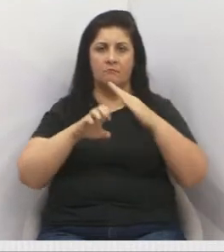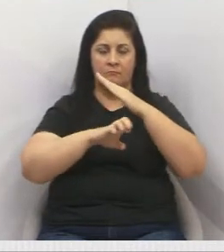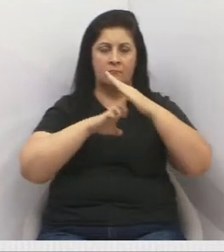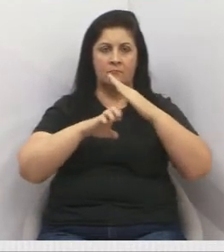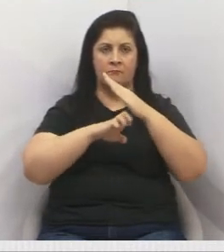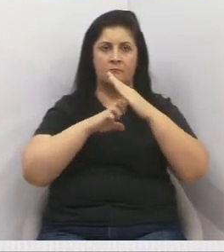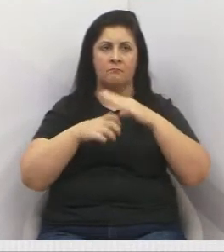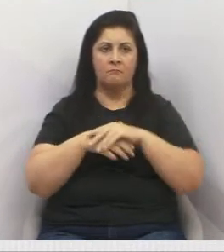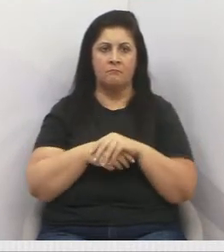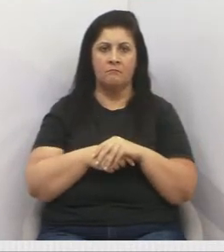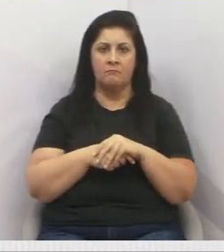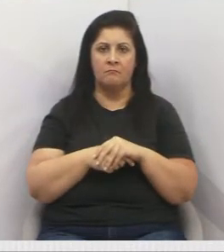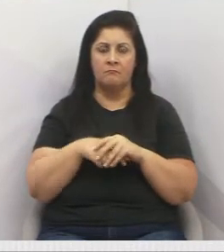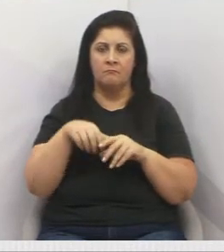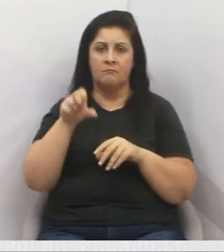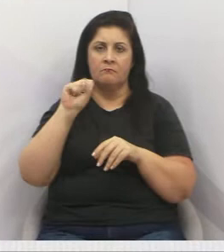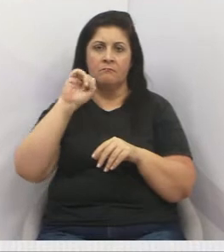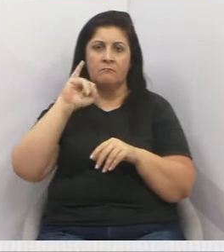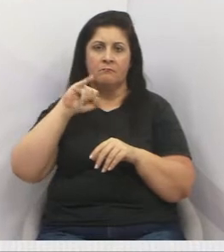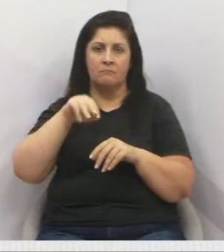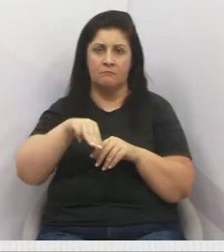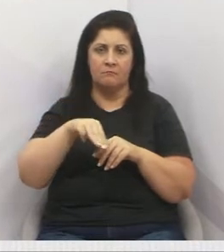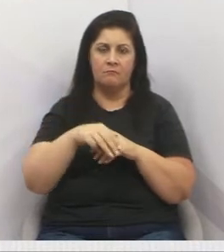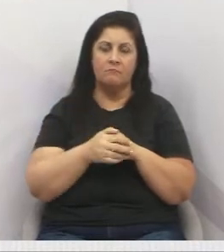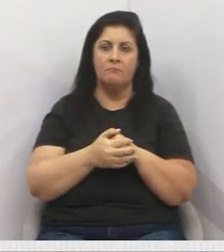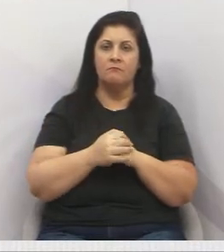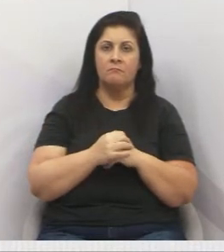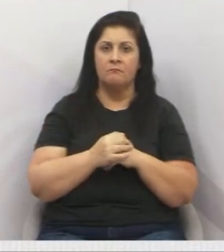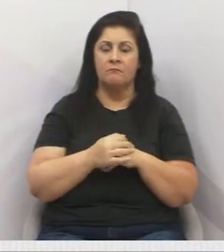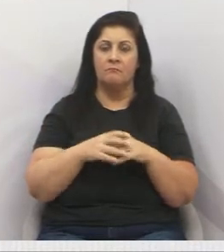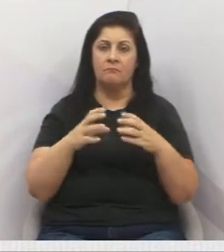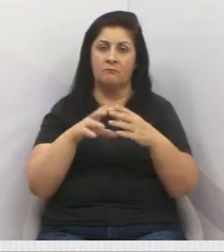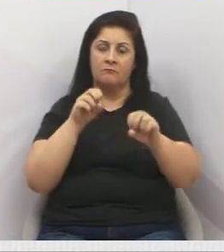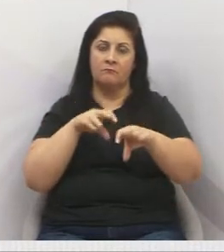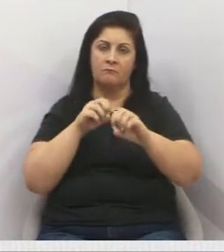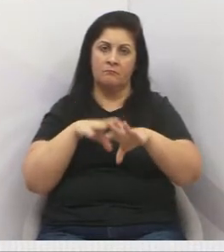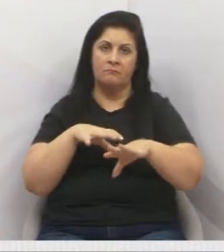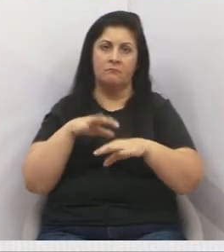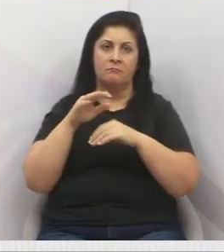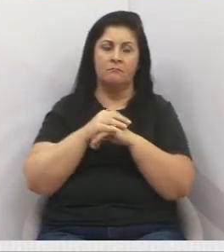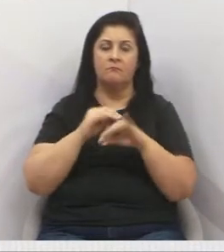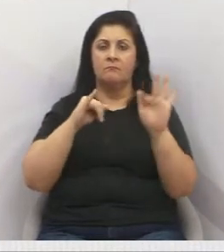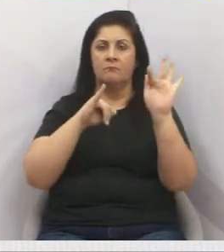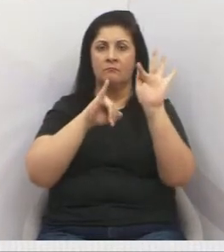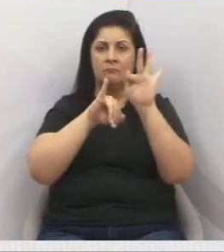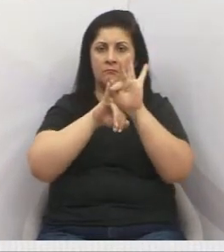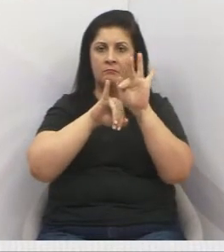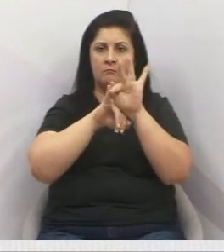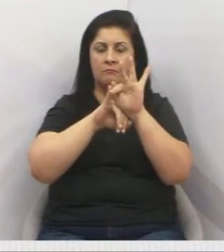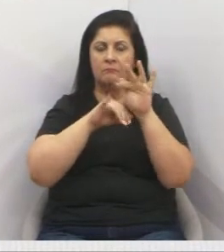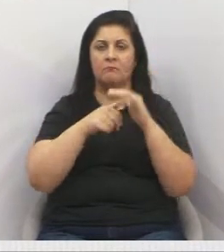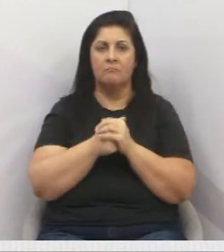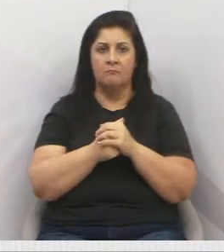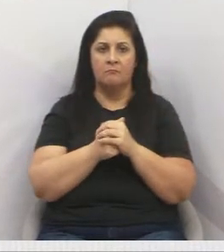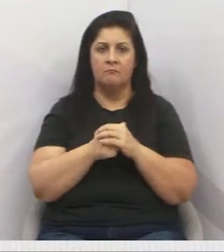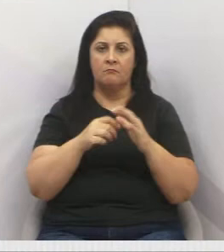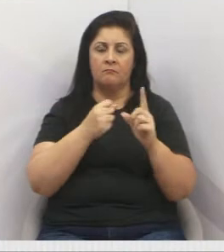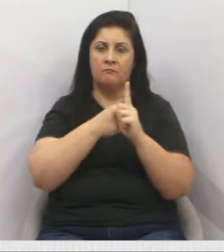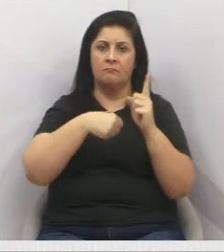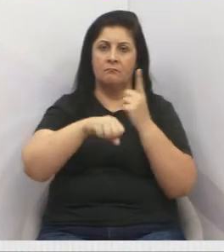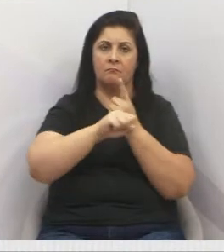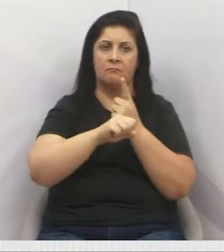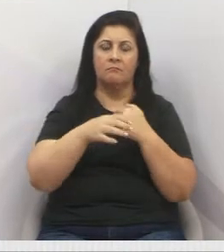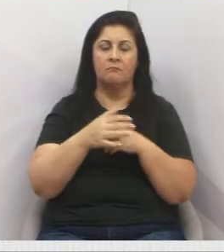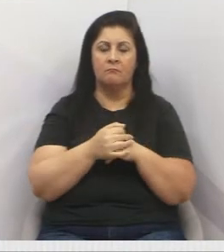entidades profissionais, Sincomércio Jacareí, entidade acadêmica de pesquisa, Instituto Federal e organização da sociedade